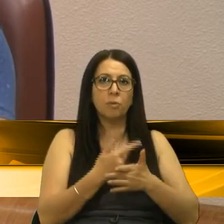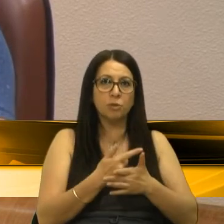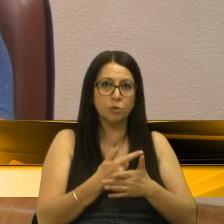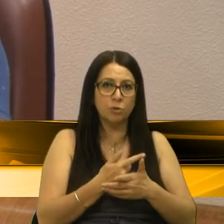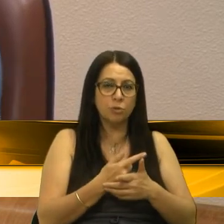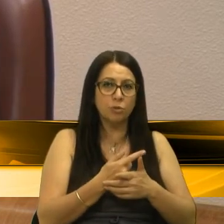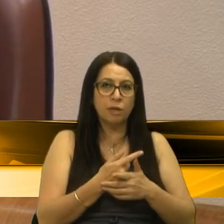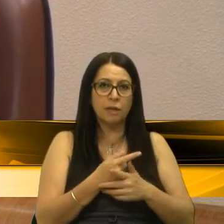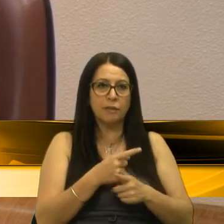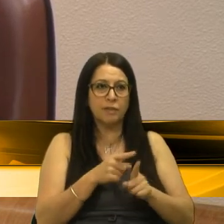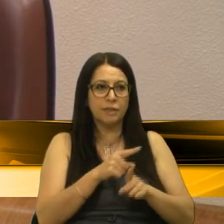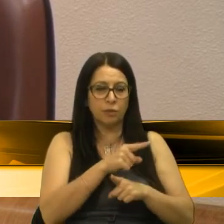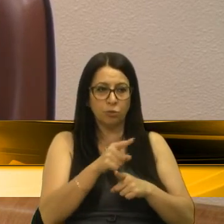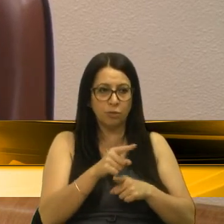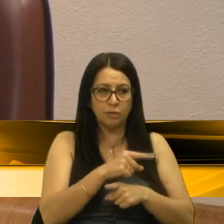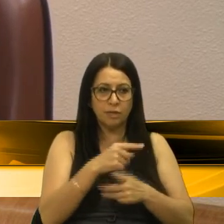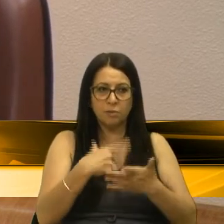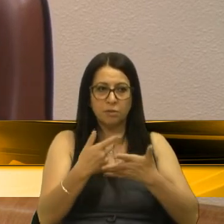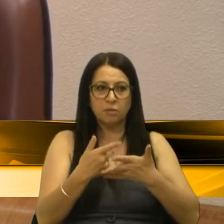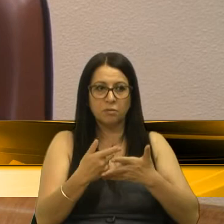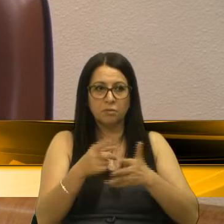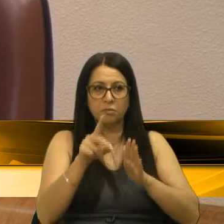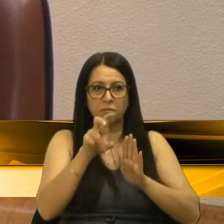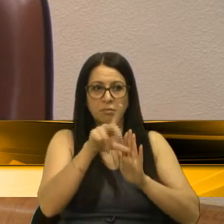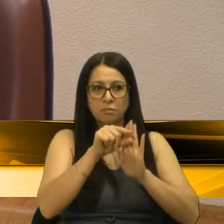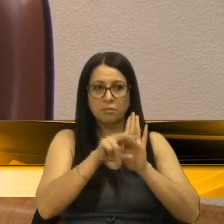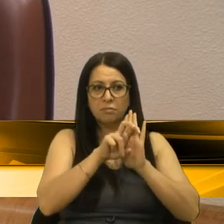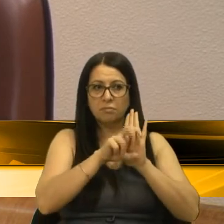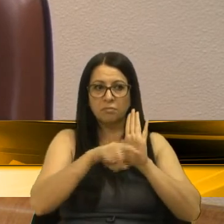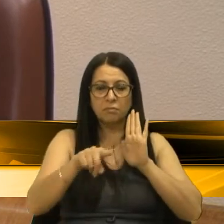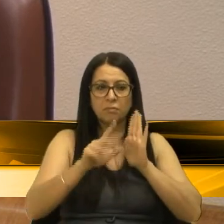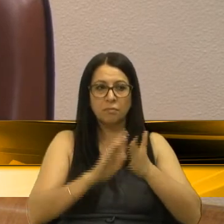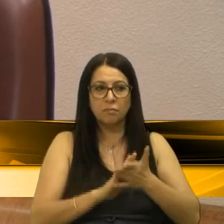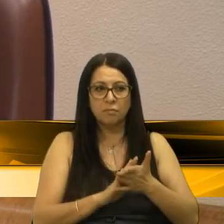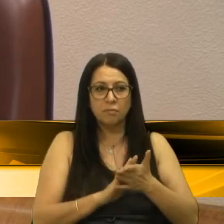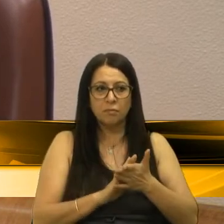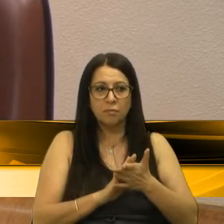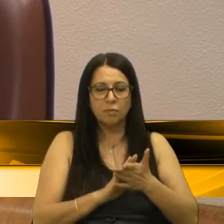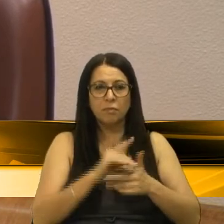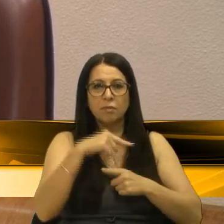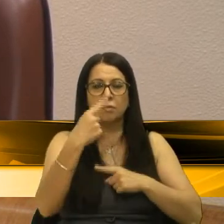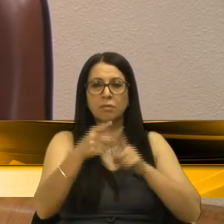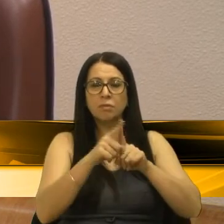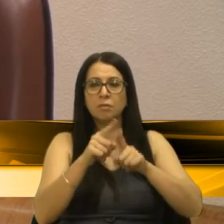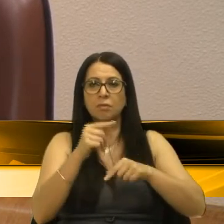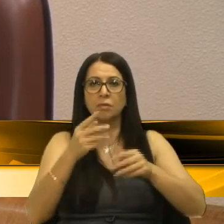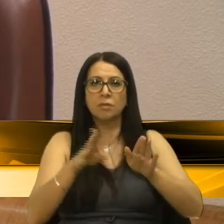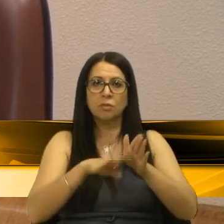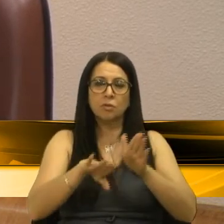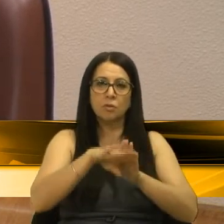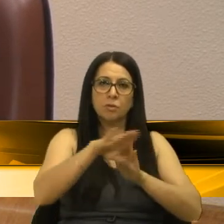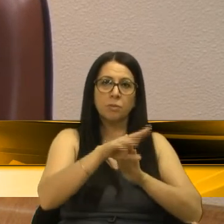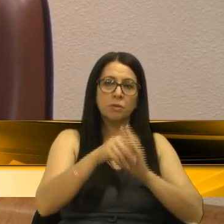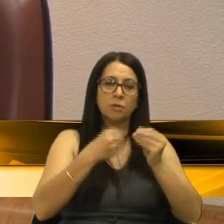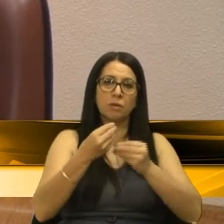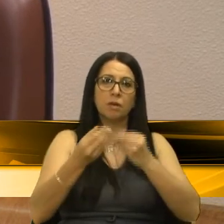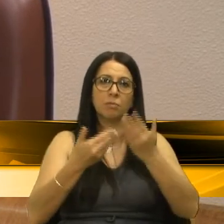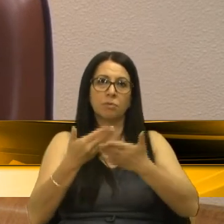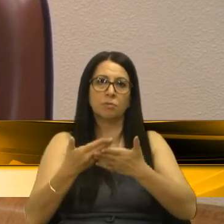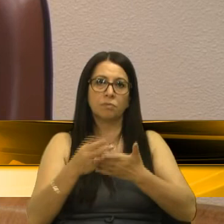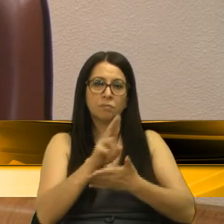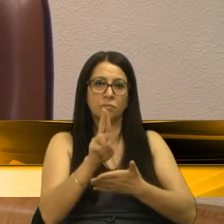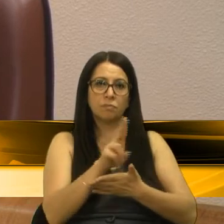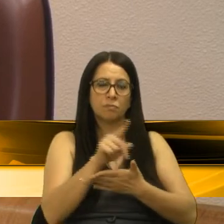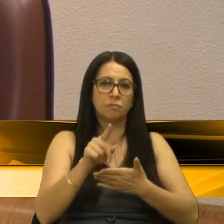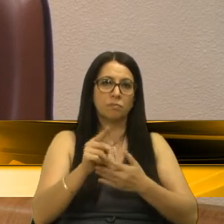atividade complementar. Artigo 35º, a expedição do auto de licença de funcionamento para atividade de estacionamento, quando se tratar de atividade